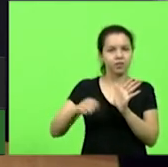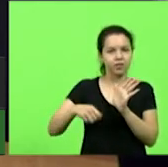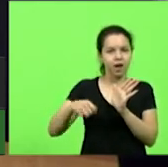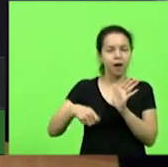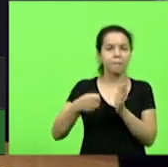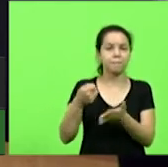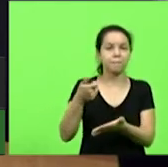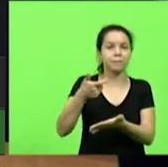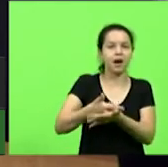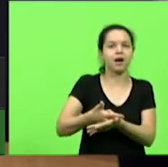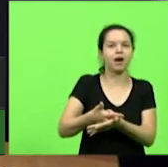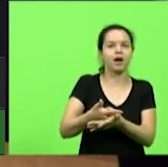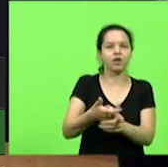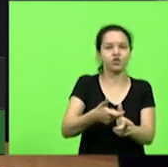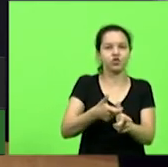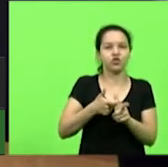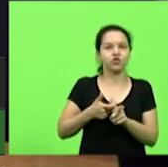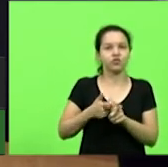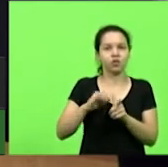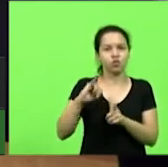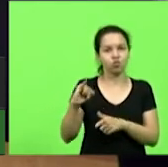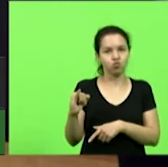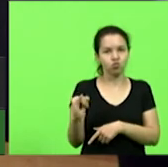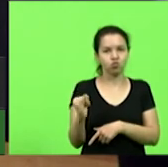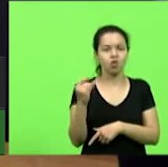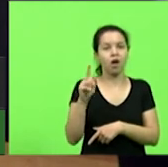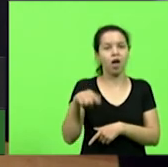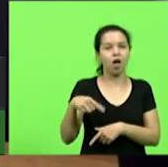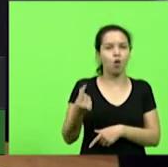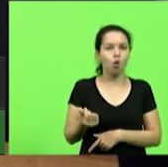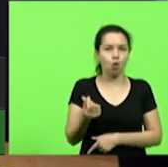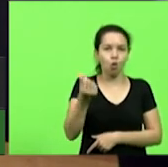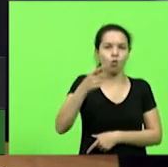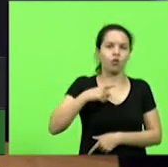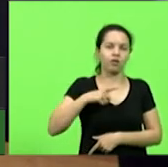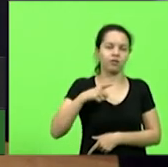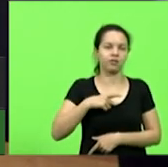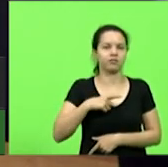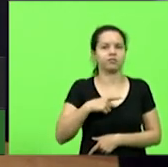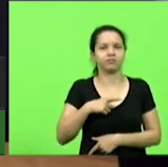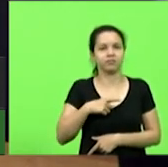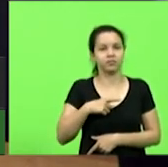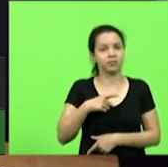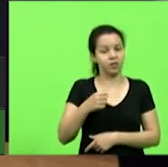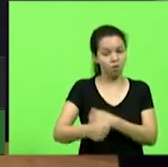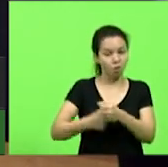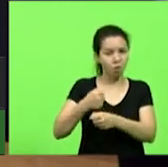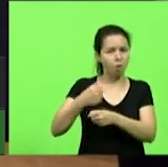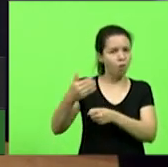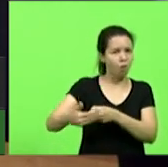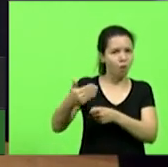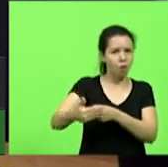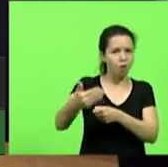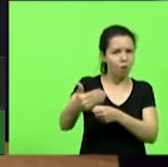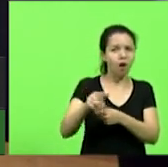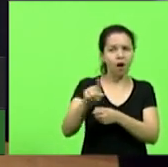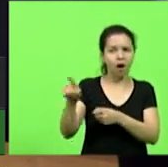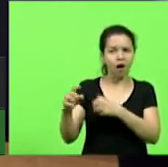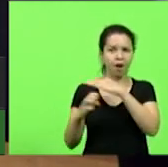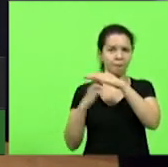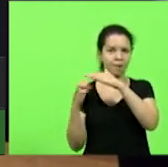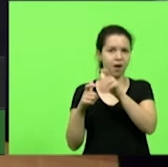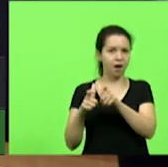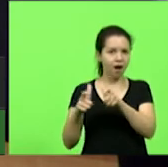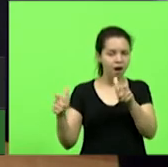da sua dívida, e o juro, na verdade, era o lucro que ele tinha. Então, todo ano, os grandes empresários faziam o mesmo sistema,